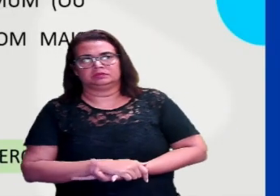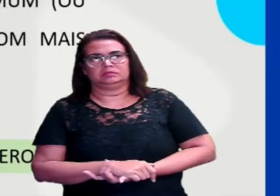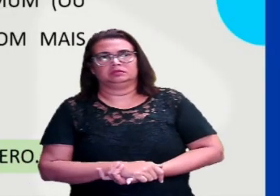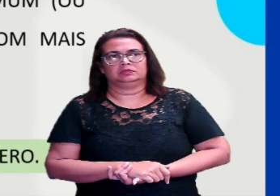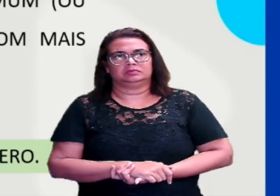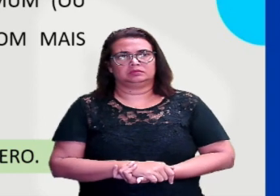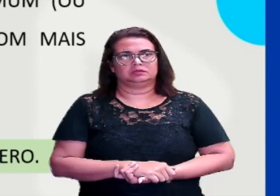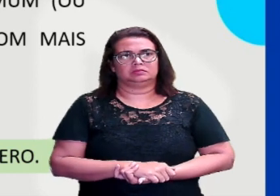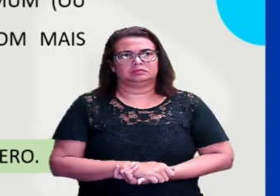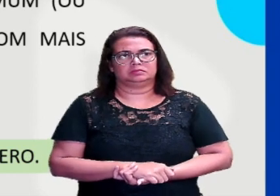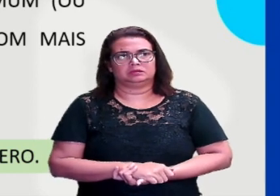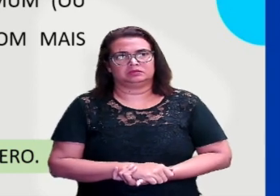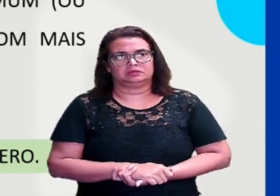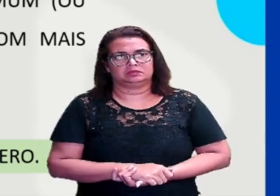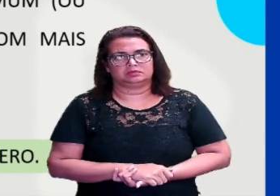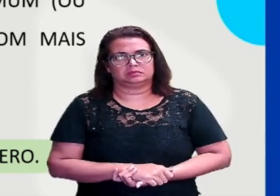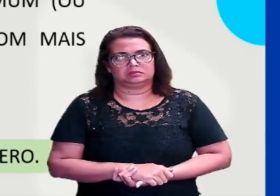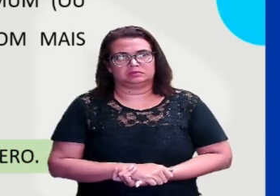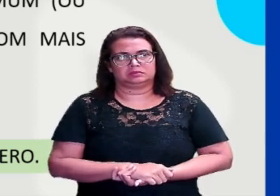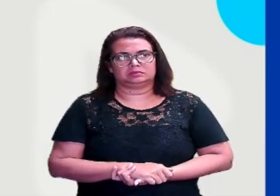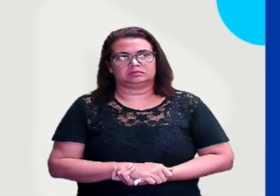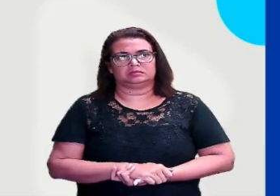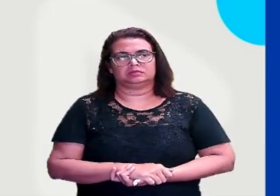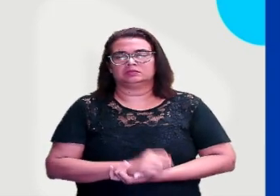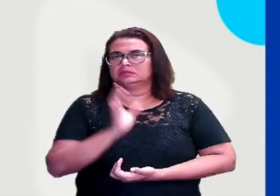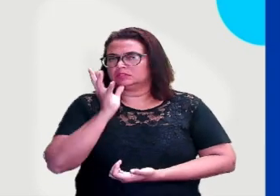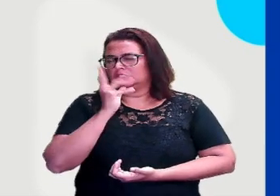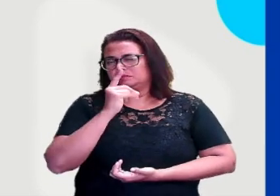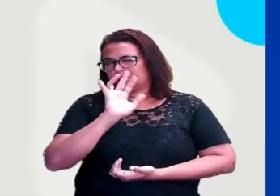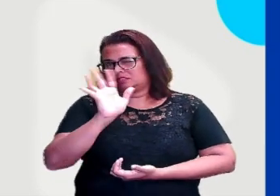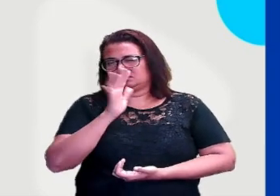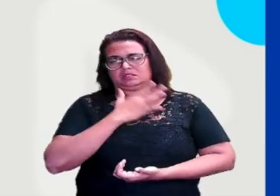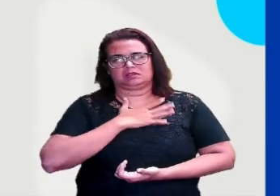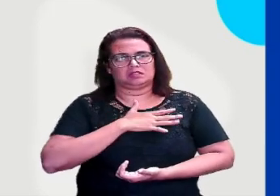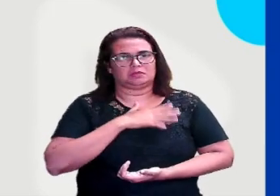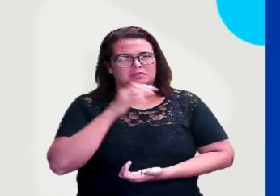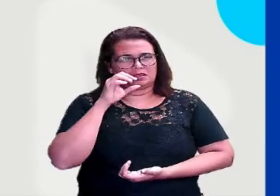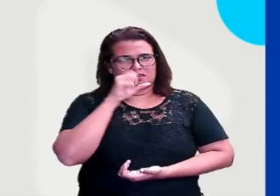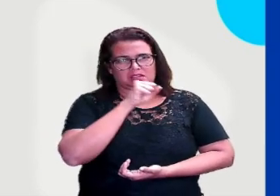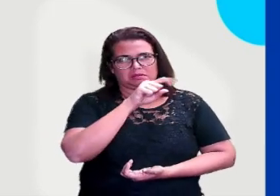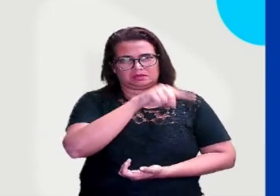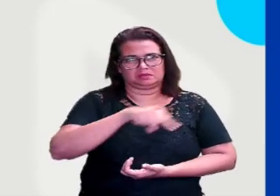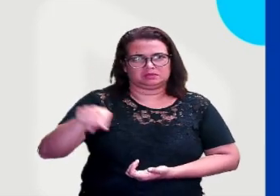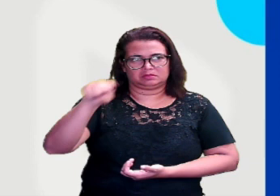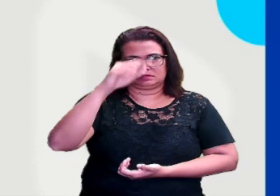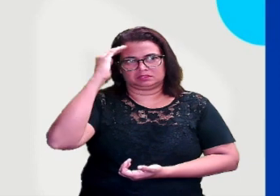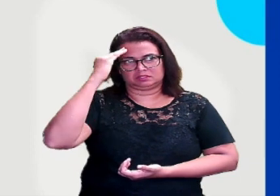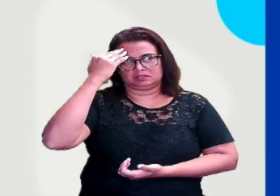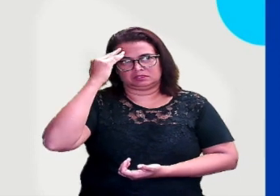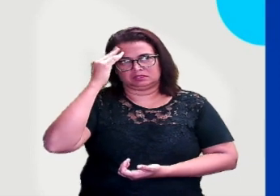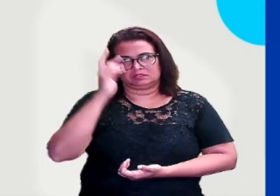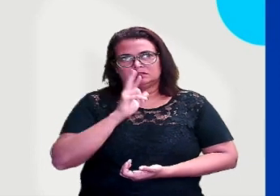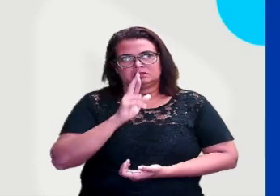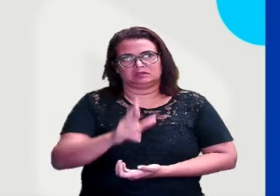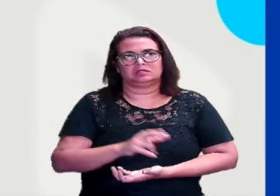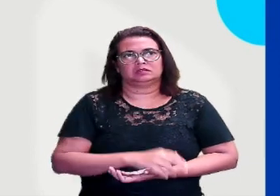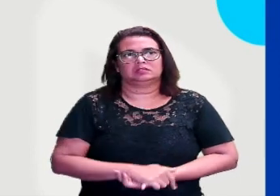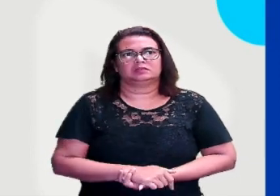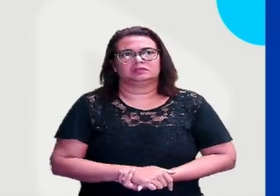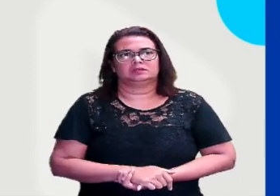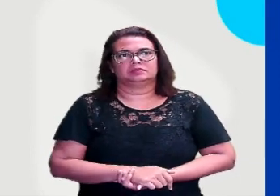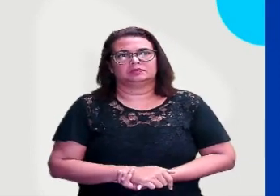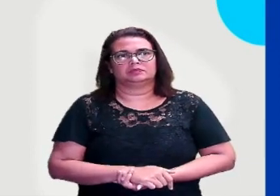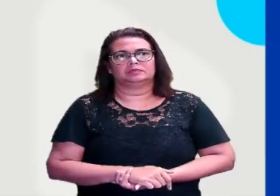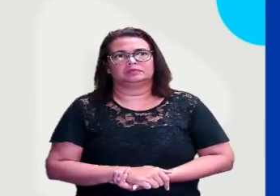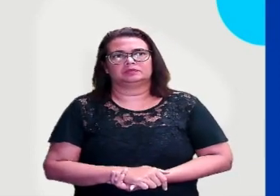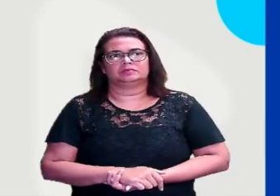nossos probleminhas, que não irá demorar muito. É rapidinho, é só a gente entender e solucionar.